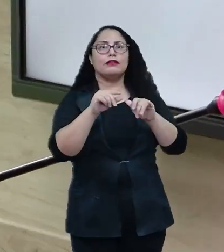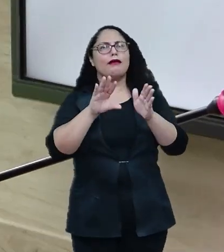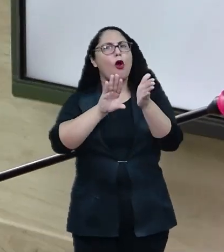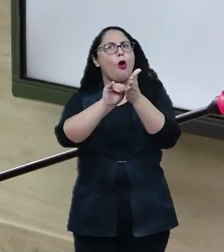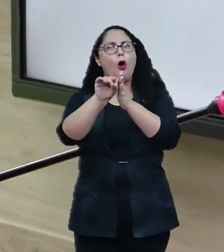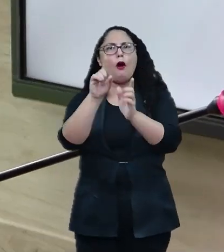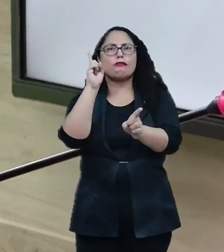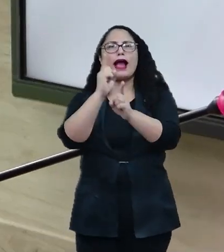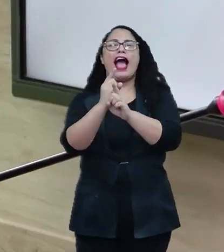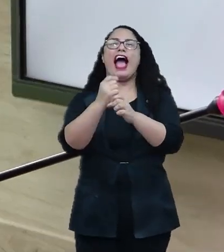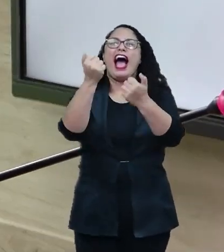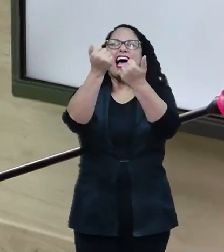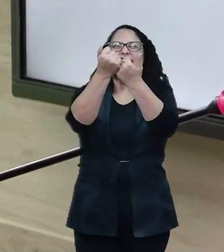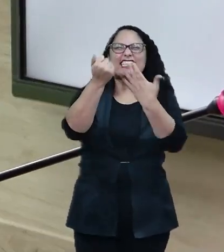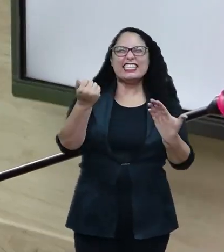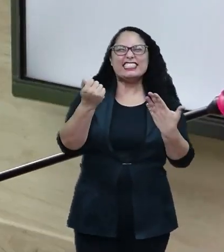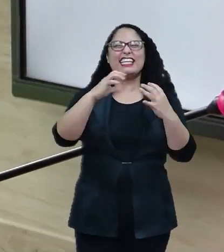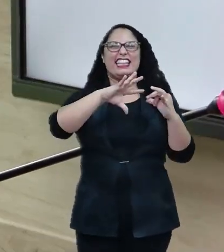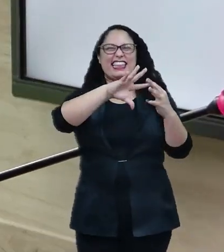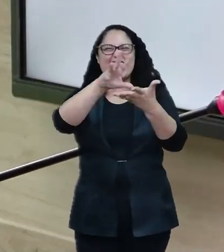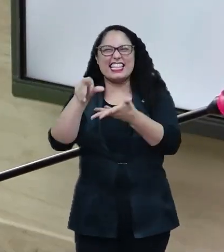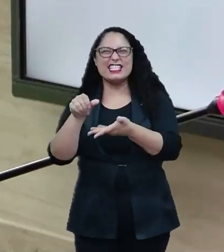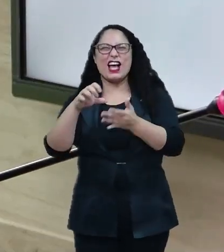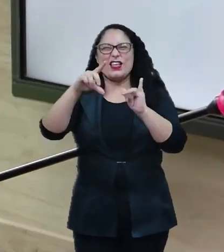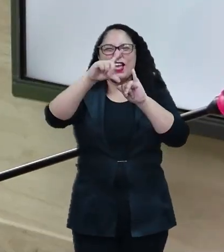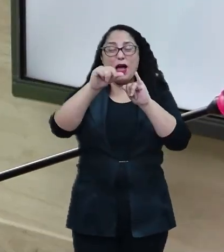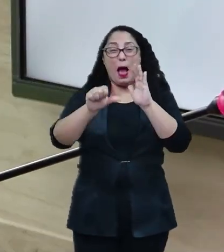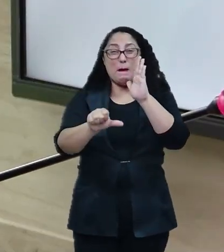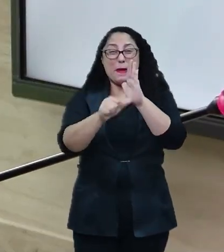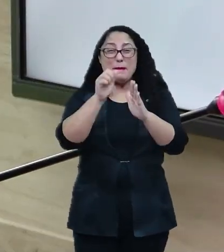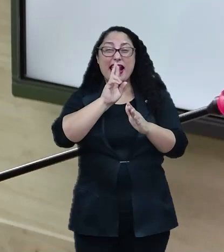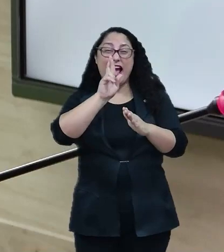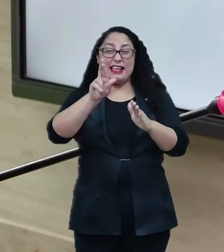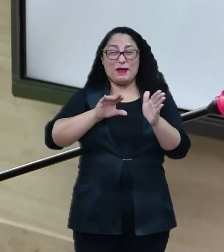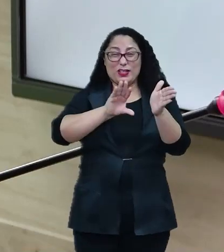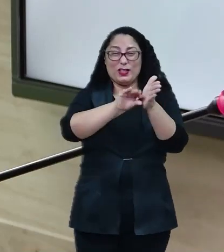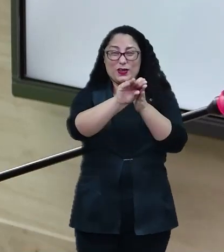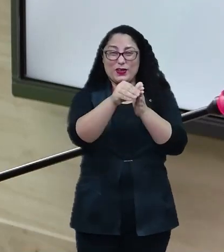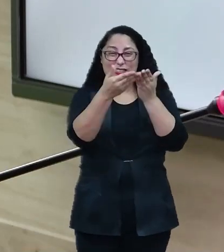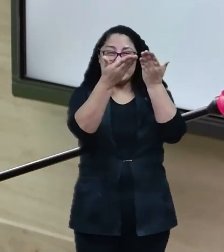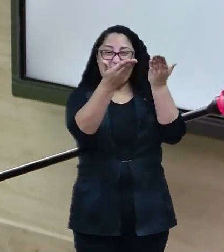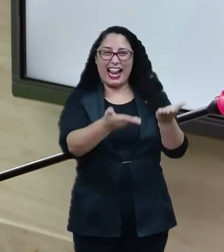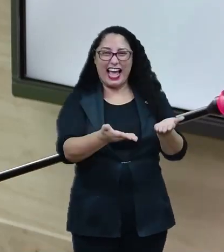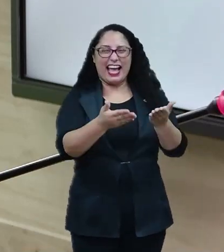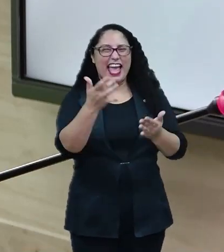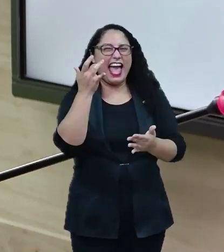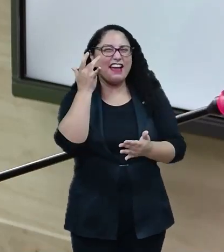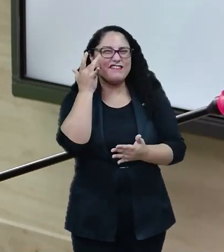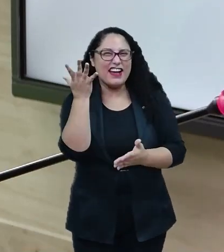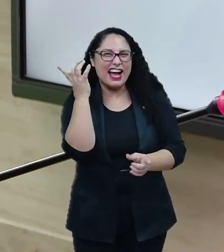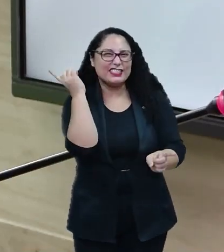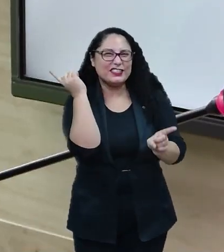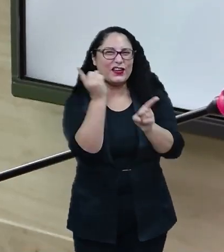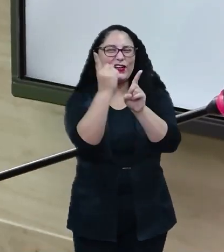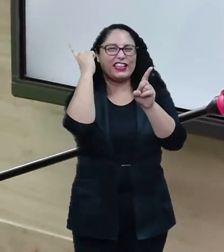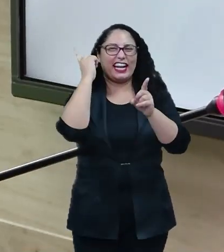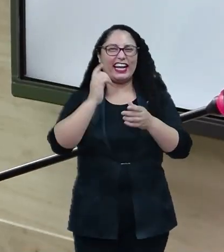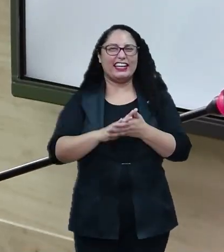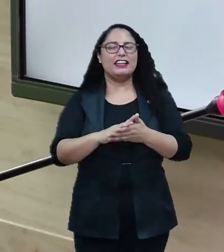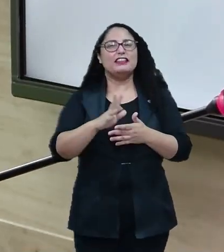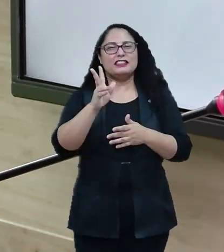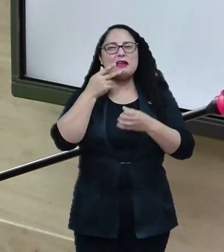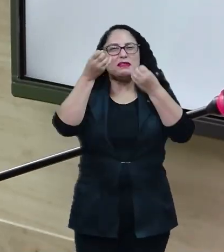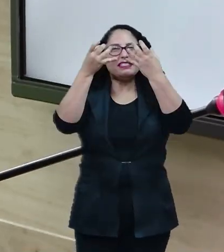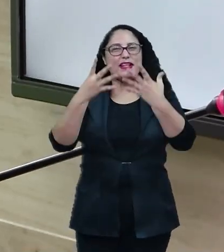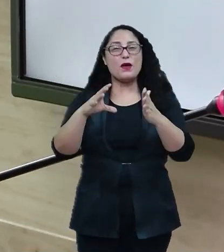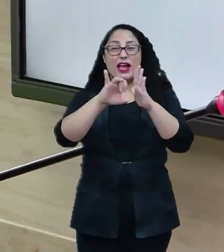Google, Assessoria Internacional IFB. Primeira resposta que você vê no Google está lá também, é fácil de encontrar. Eu sempre